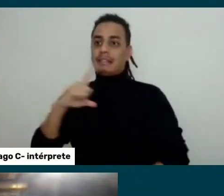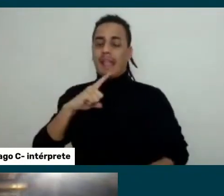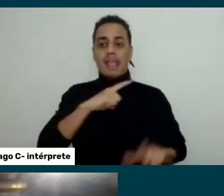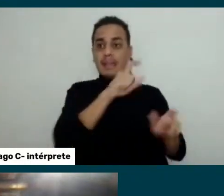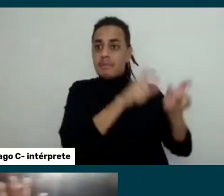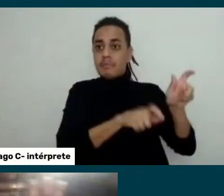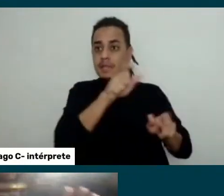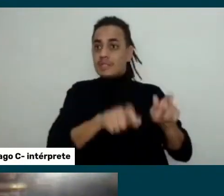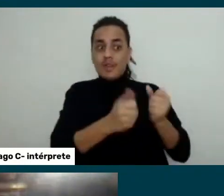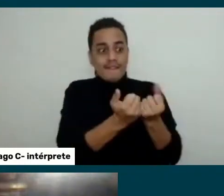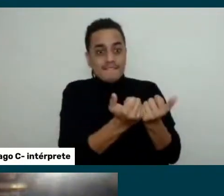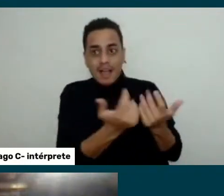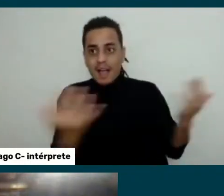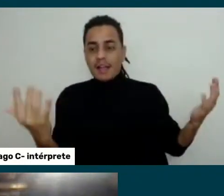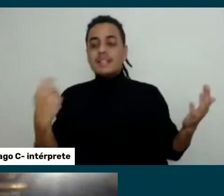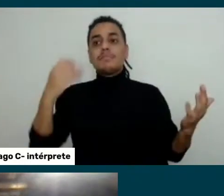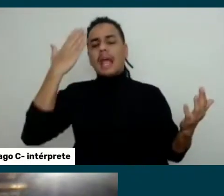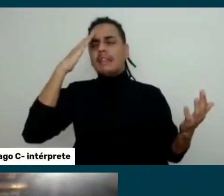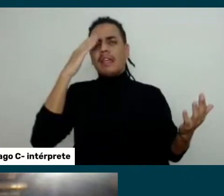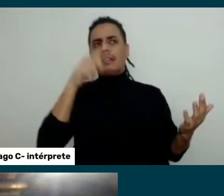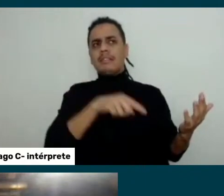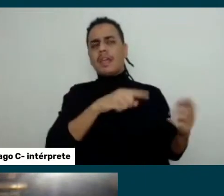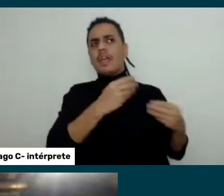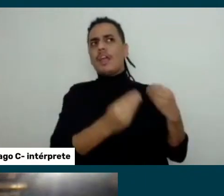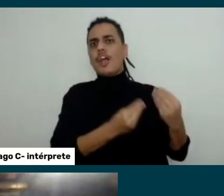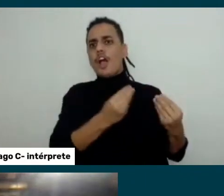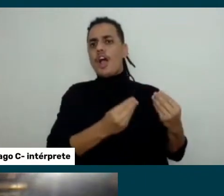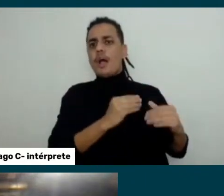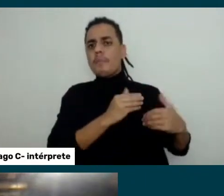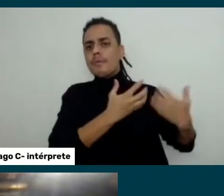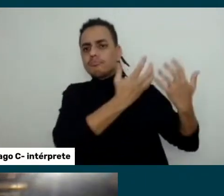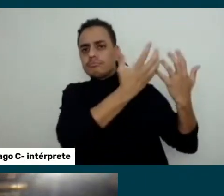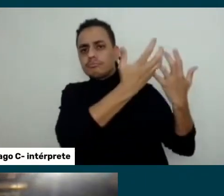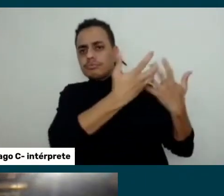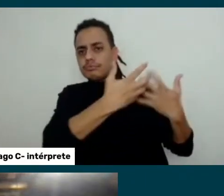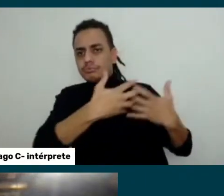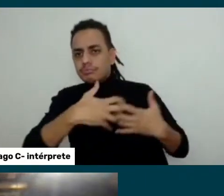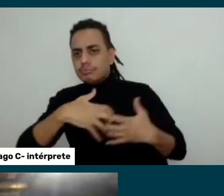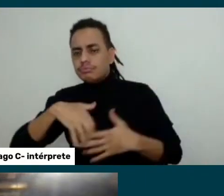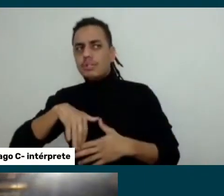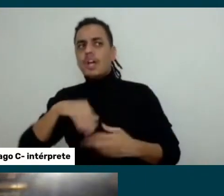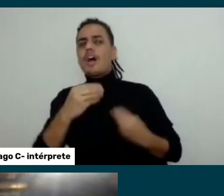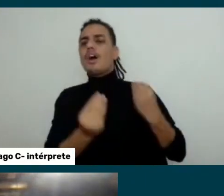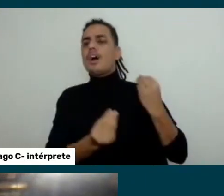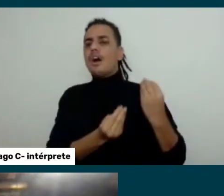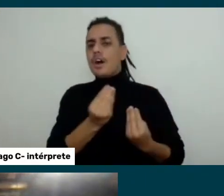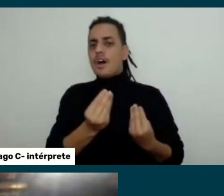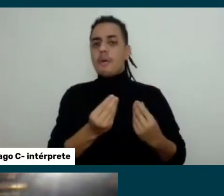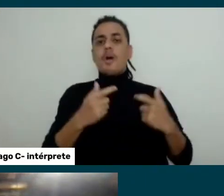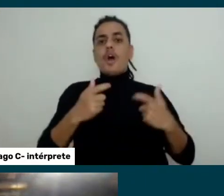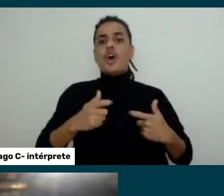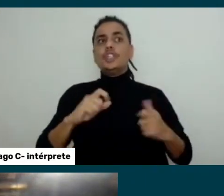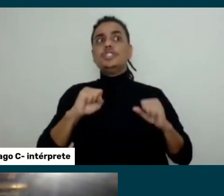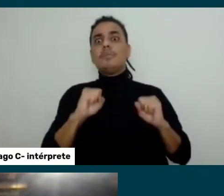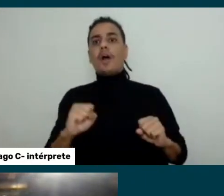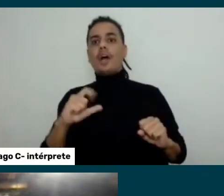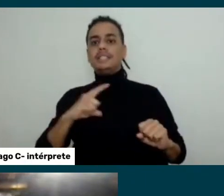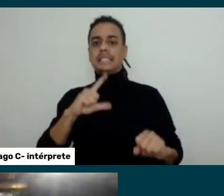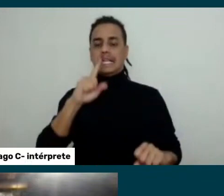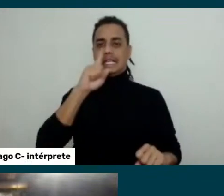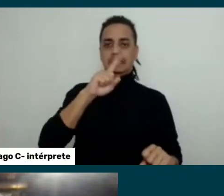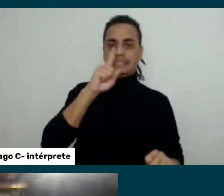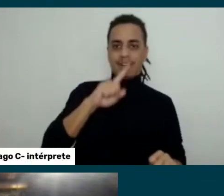antes compreender como está esse ciclo de desenvolvimento e quais são os lugares onde nós temos fricções, onde nós